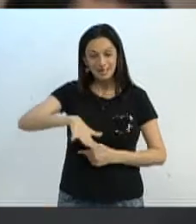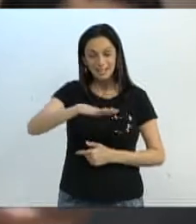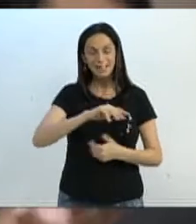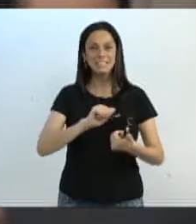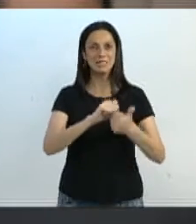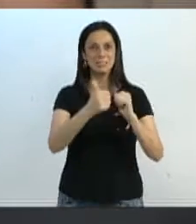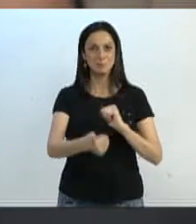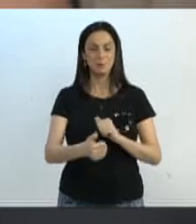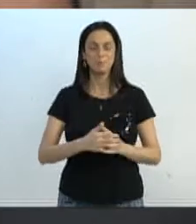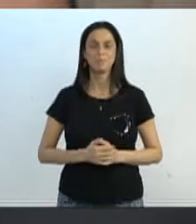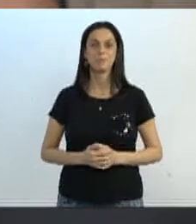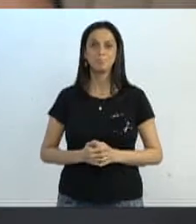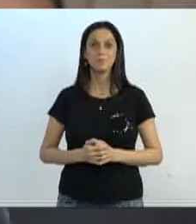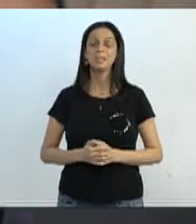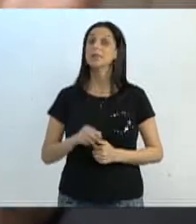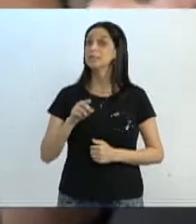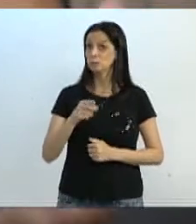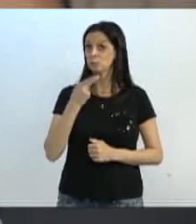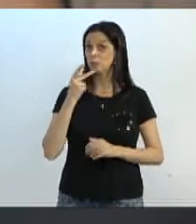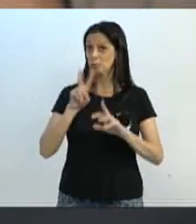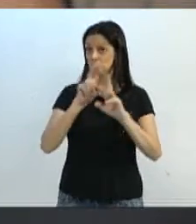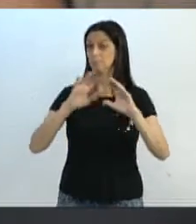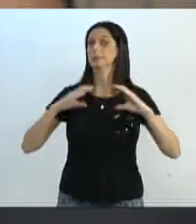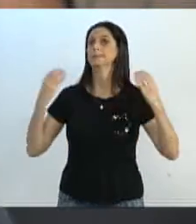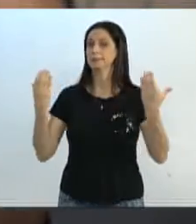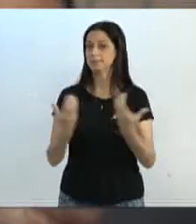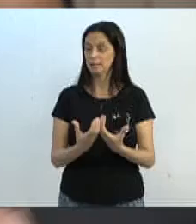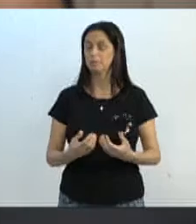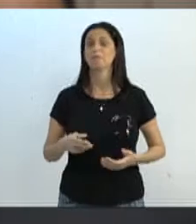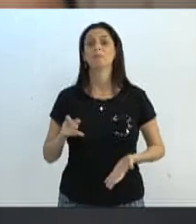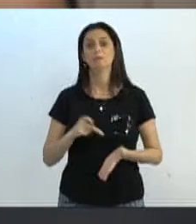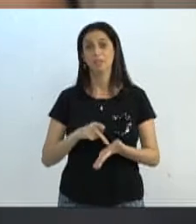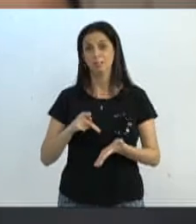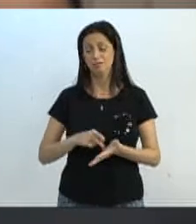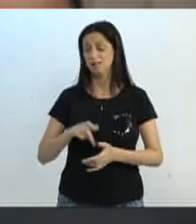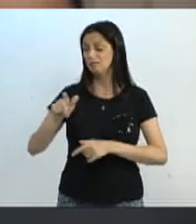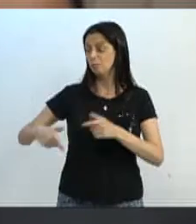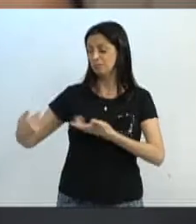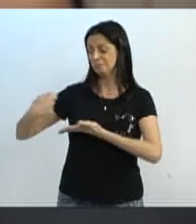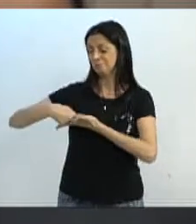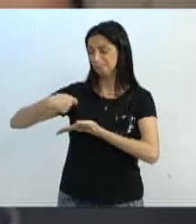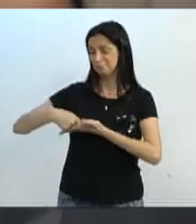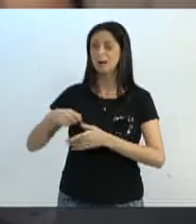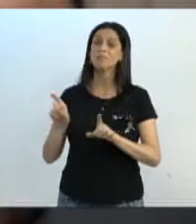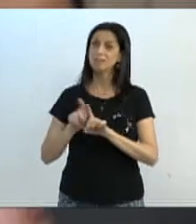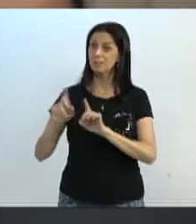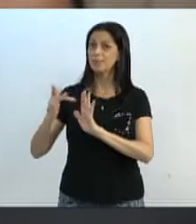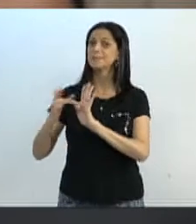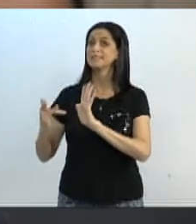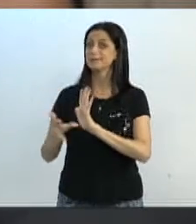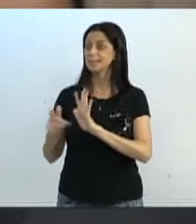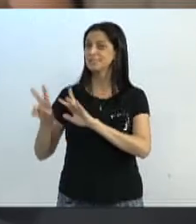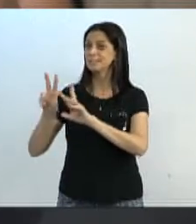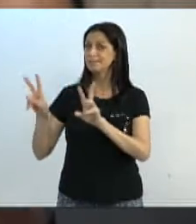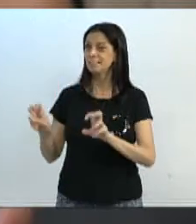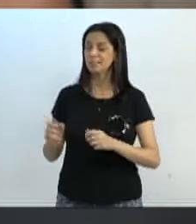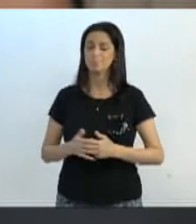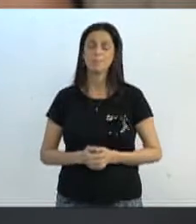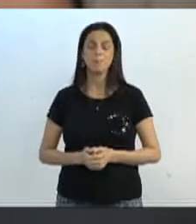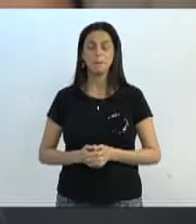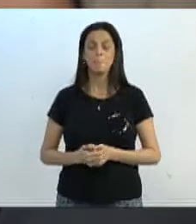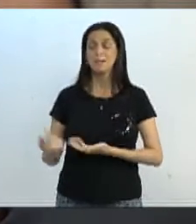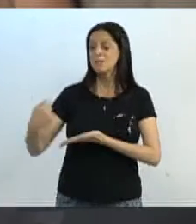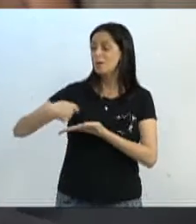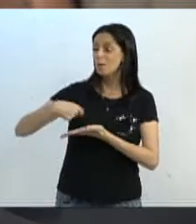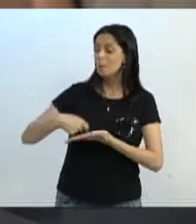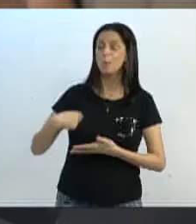Excelência fala sobre essa questão do estádio, todos nós, vereadores, aqui temos sido cobrados nesta pauta também. Cobrados para que a gente possa dar nosso apoio, para